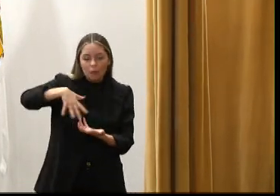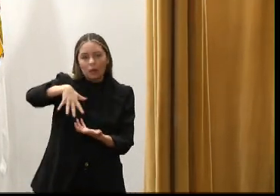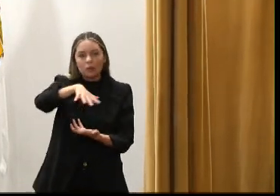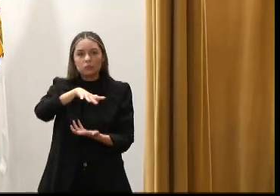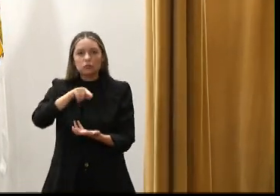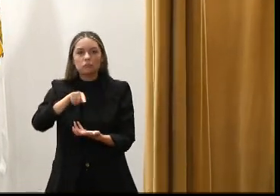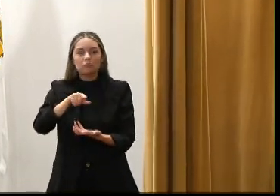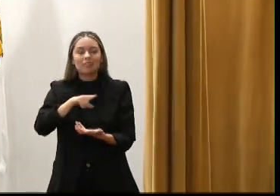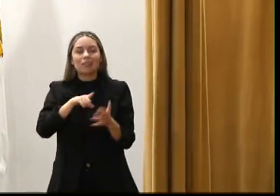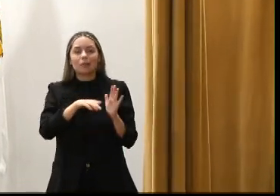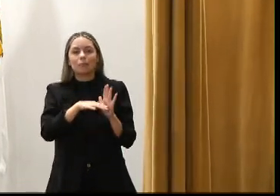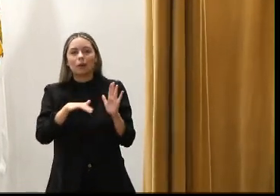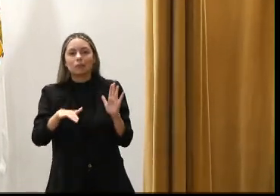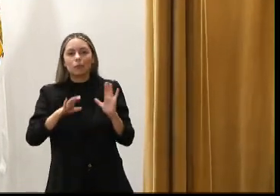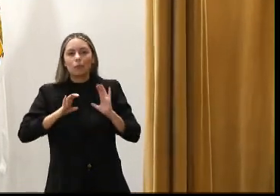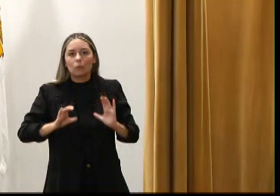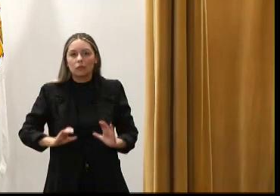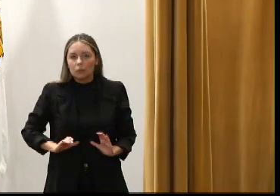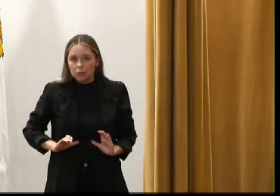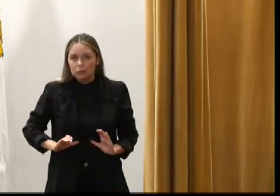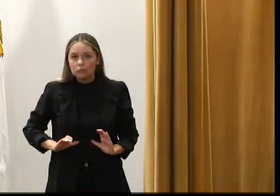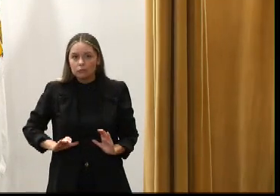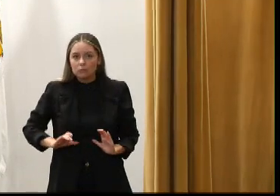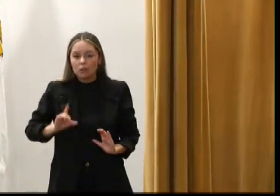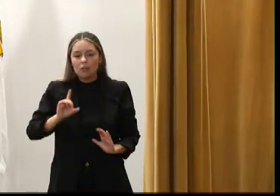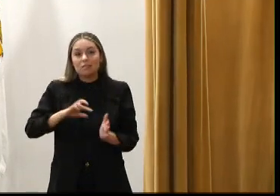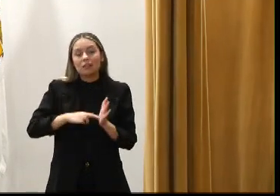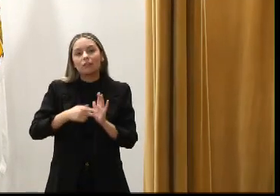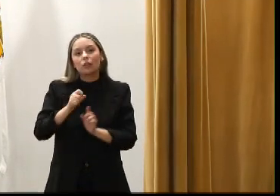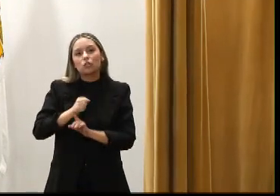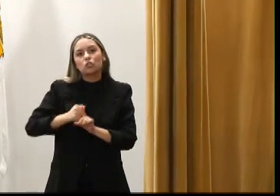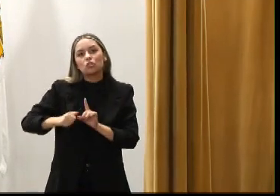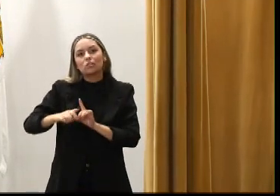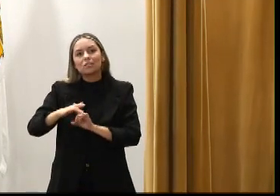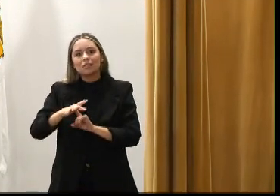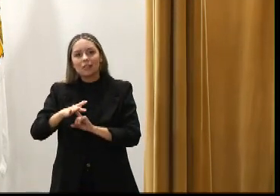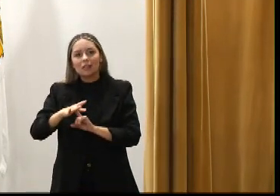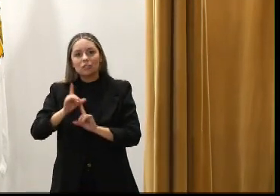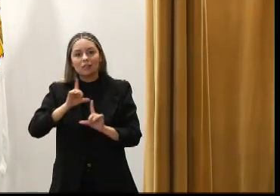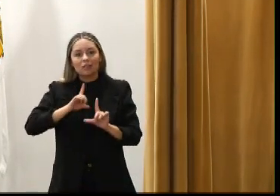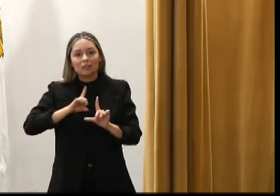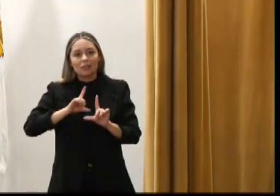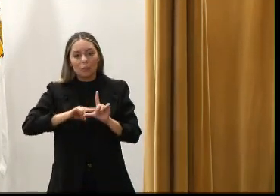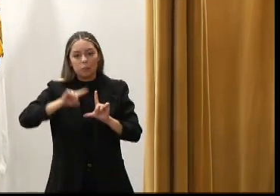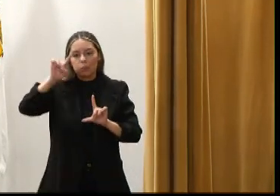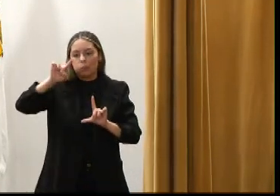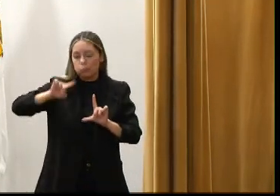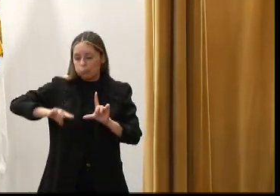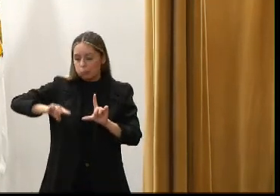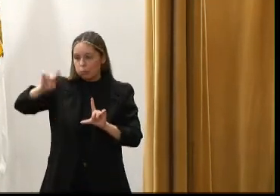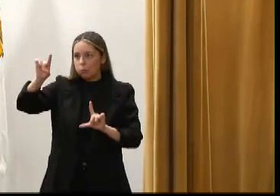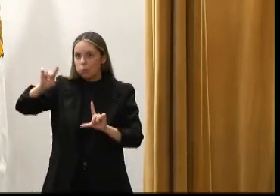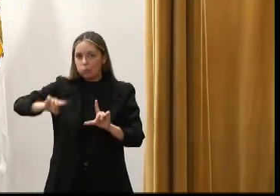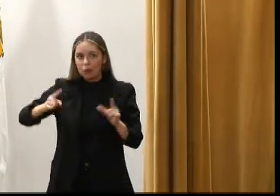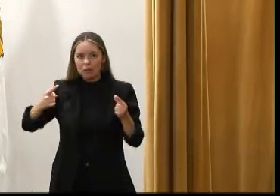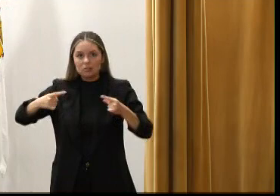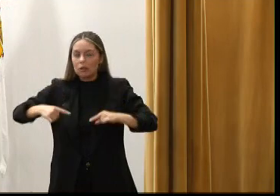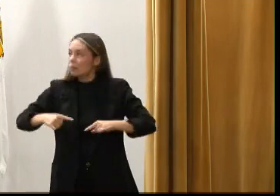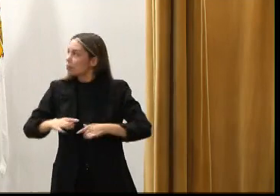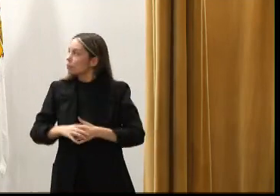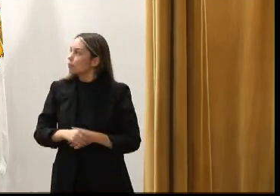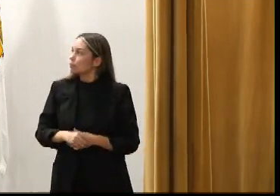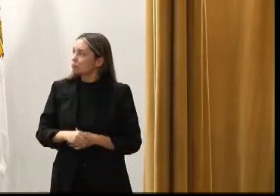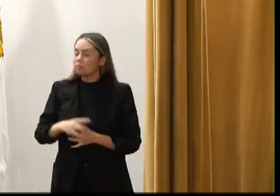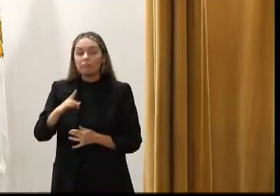um padrão de comportamento, que é uma sociedade de eventos extremos. Eu estou colocando na imagem para vocês